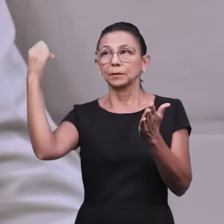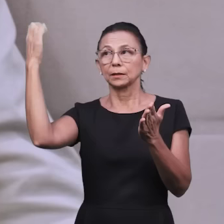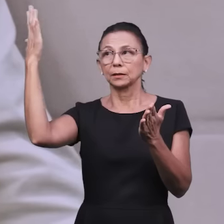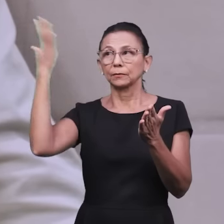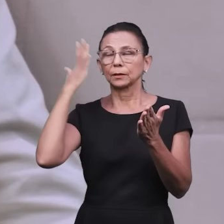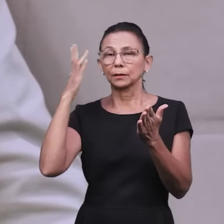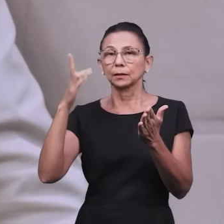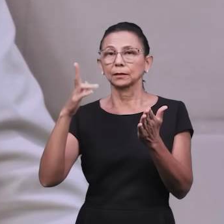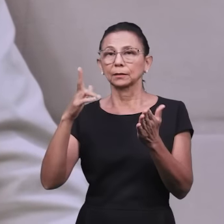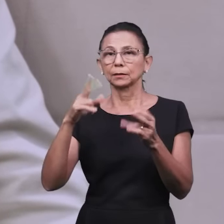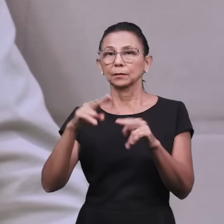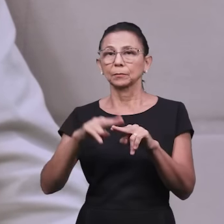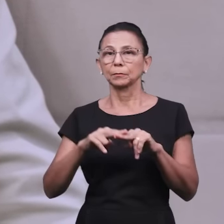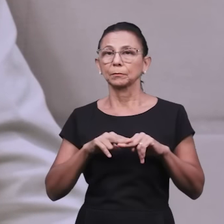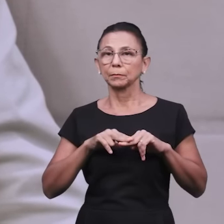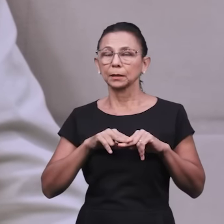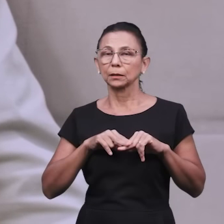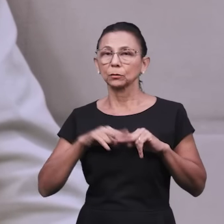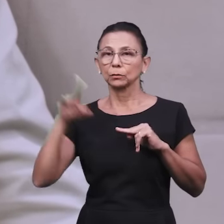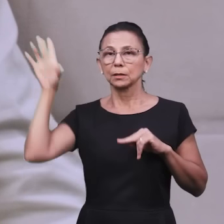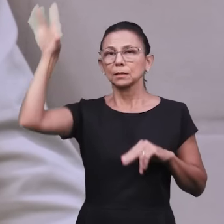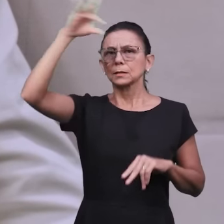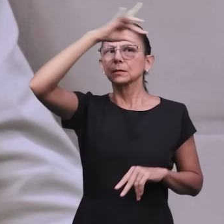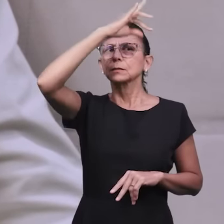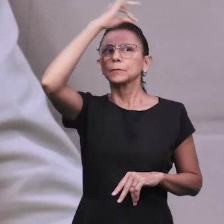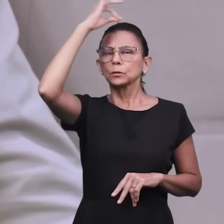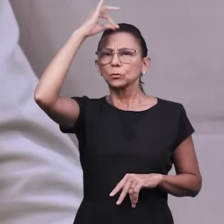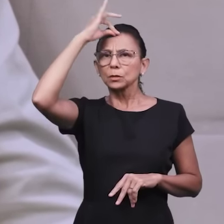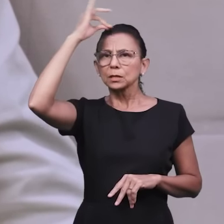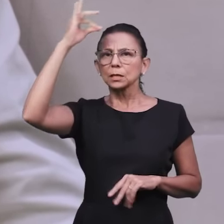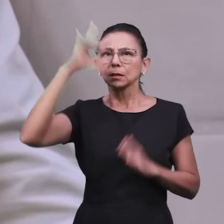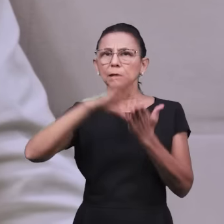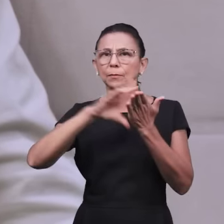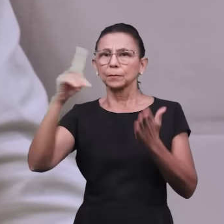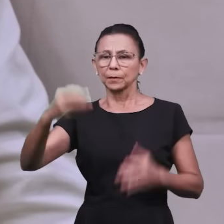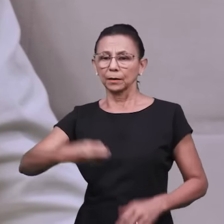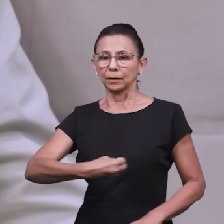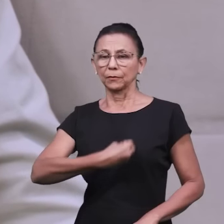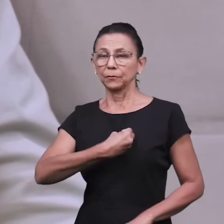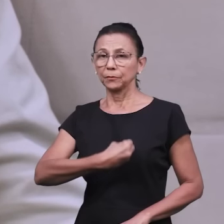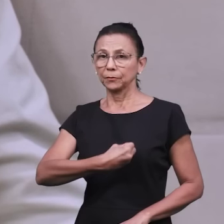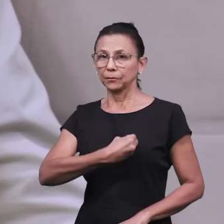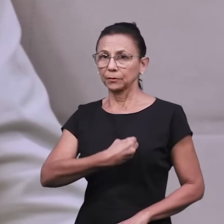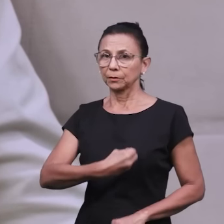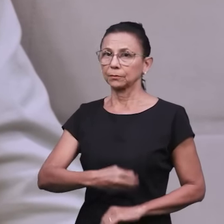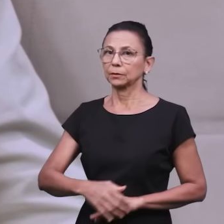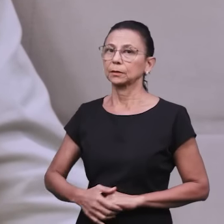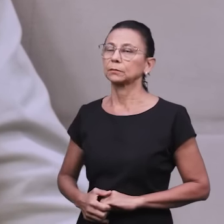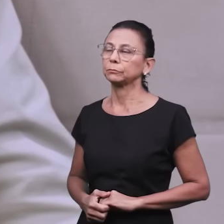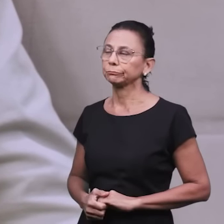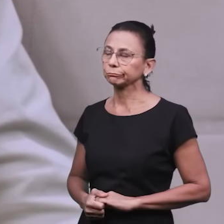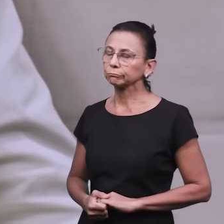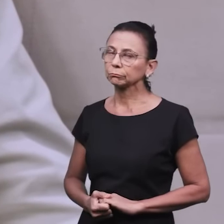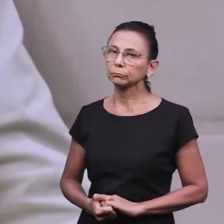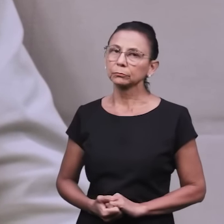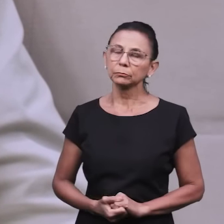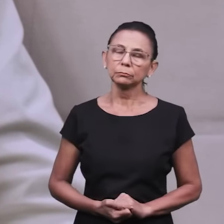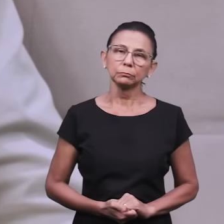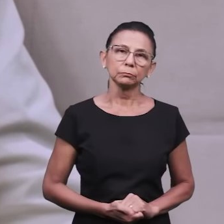revelada pelo Espírito Santo. E glórias a Deus por isto. Porém, além